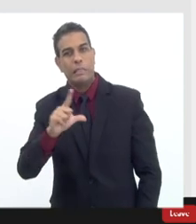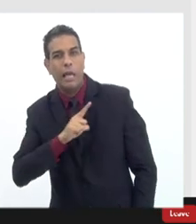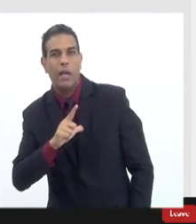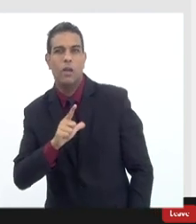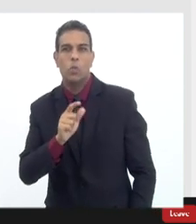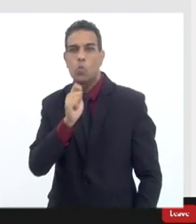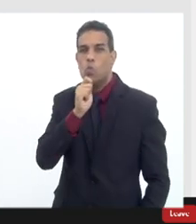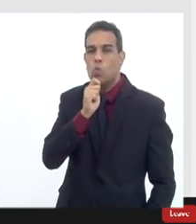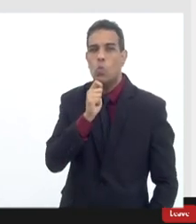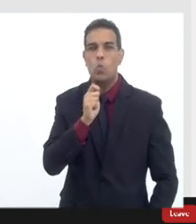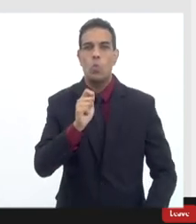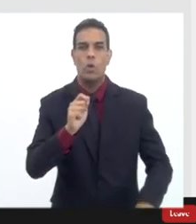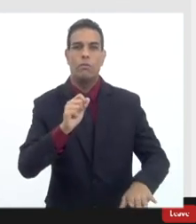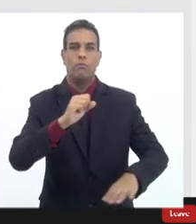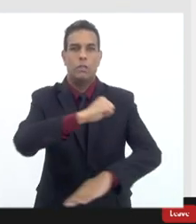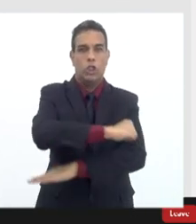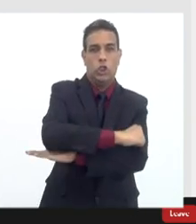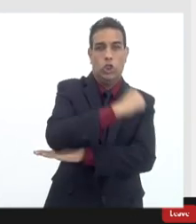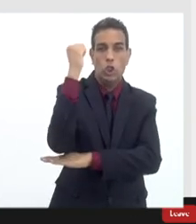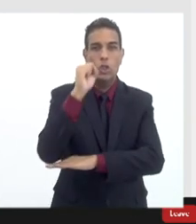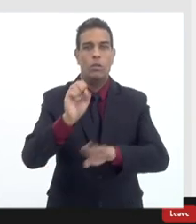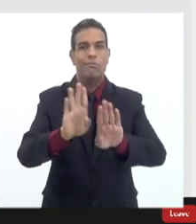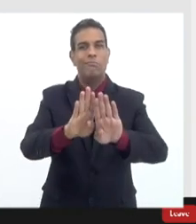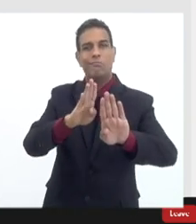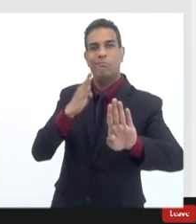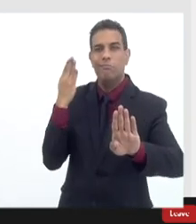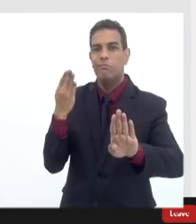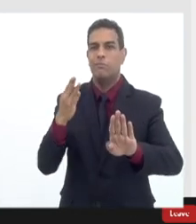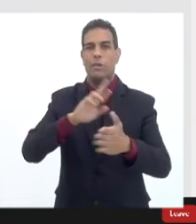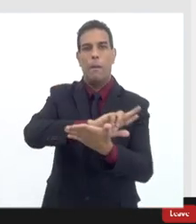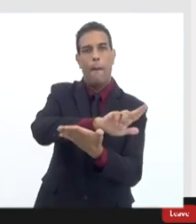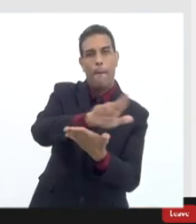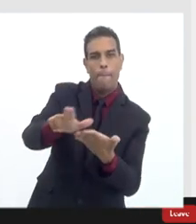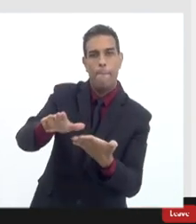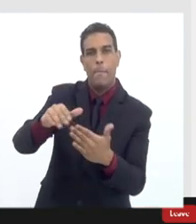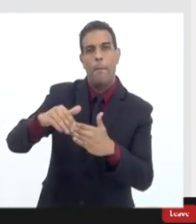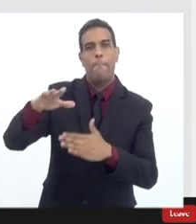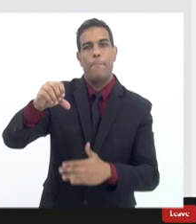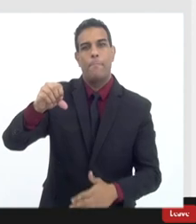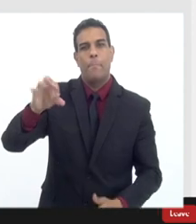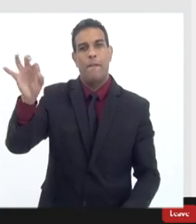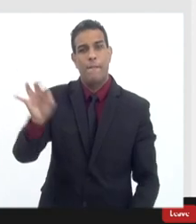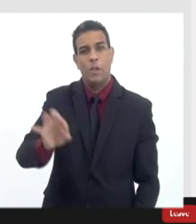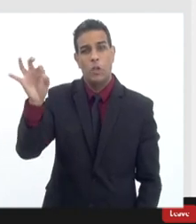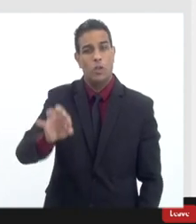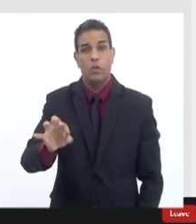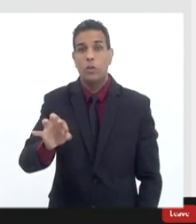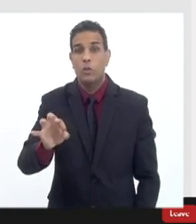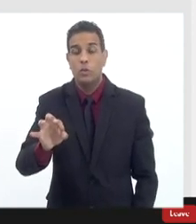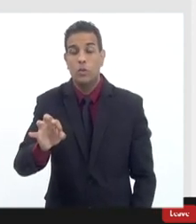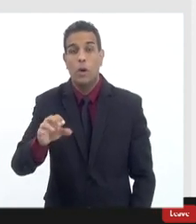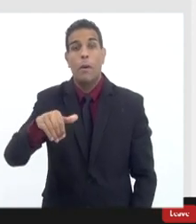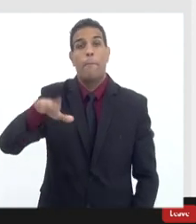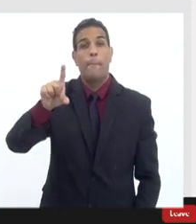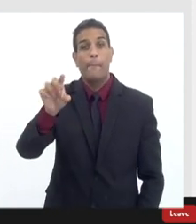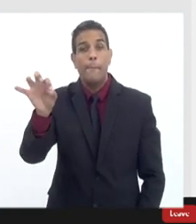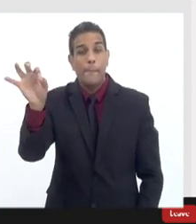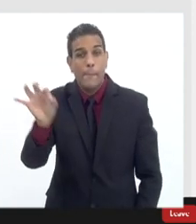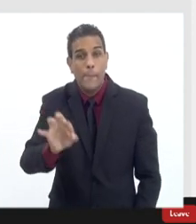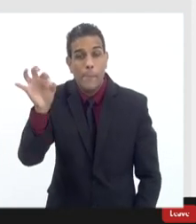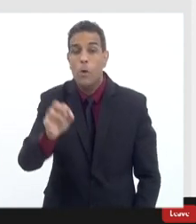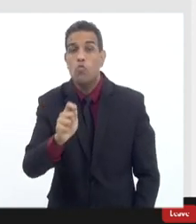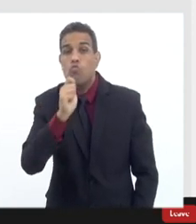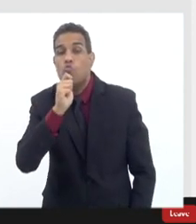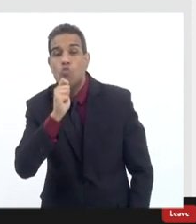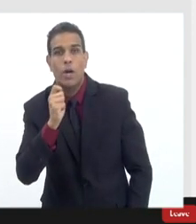janelas de tipo basculhante, tipo veneziana, sendo que mais de 9% sequer possui, mais de 10% não sequer